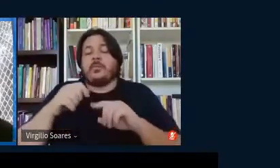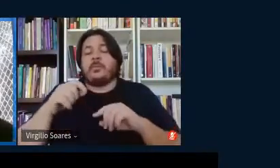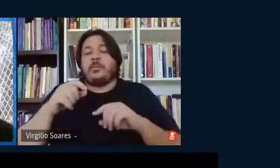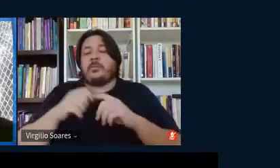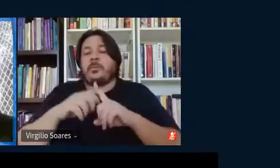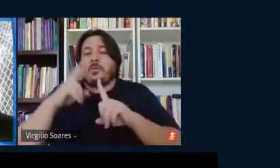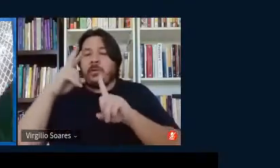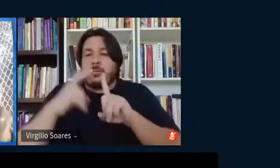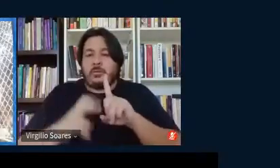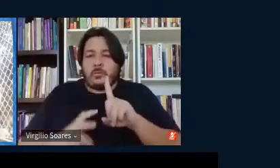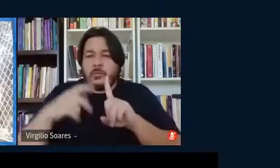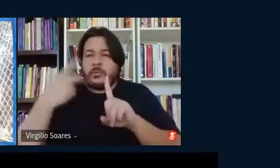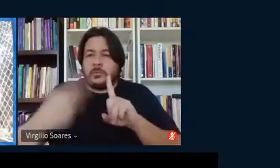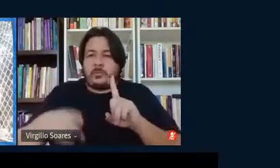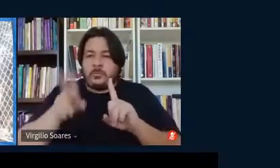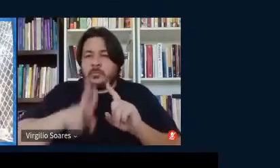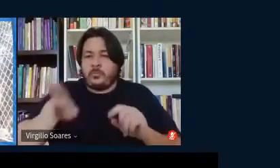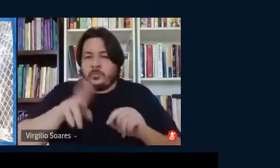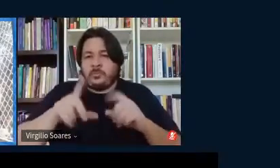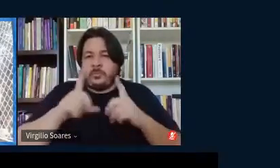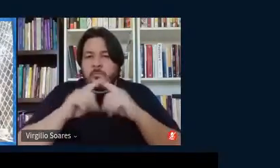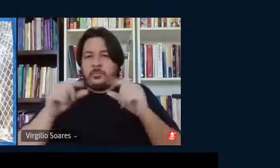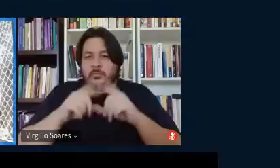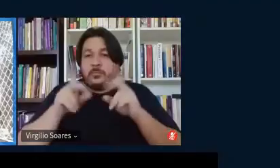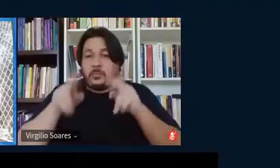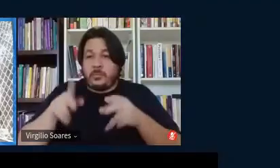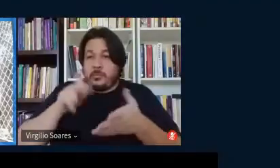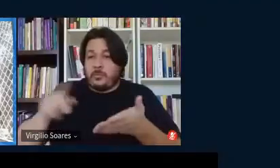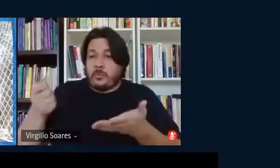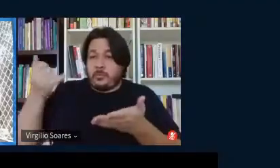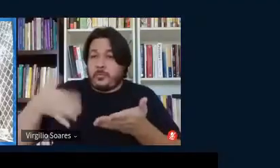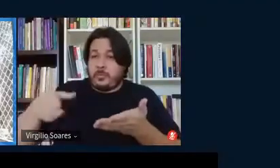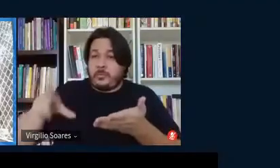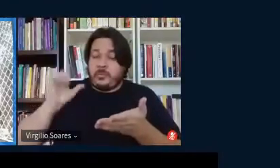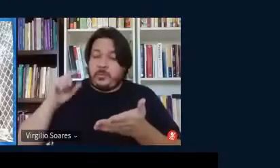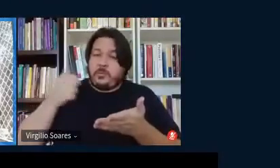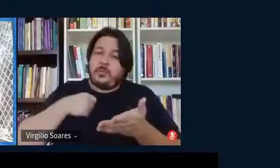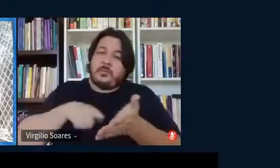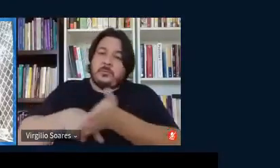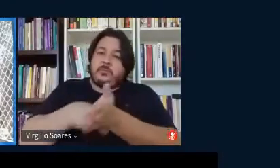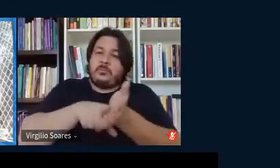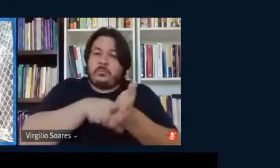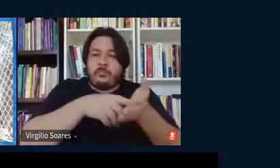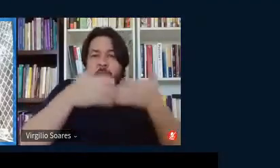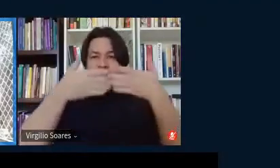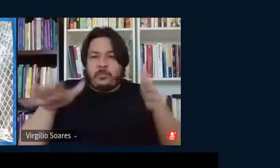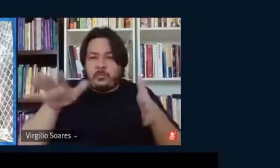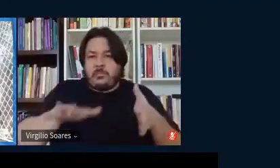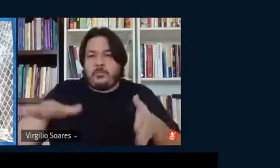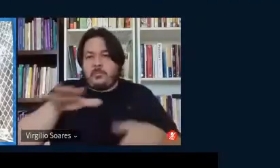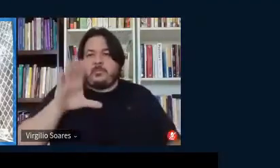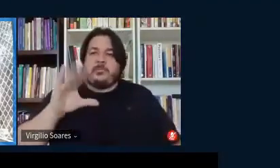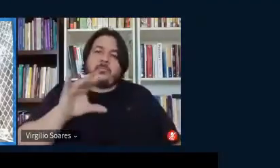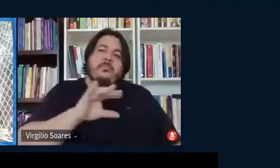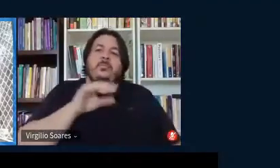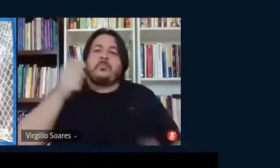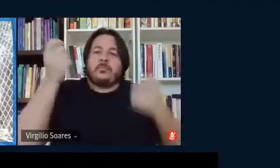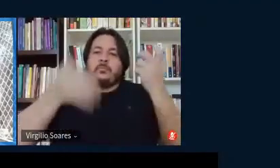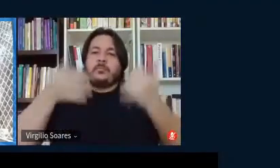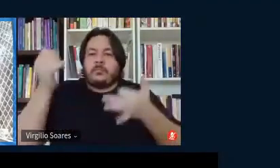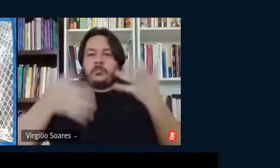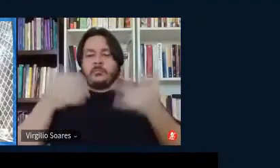Enfim, como diz o professor que me antecedeu, a gente está ampliando aqui as áreas científicas, né, que estão tratando do